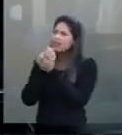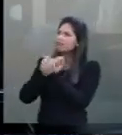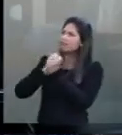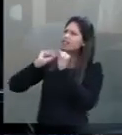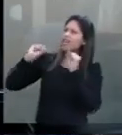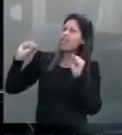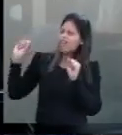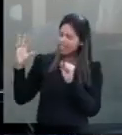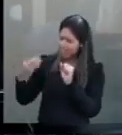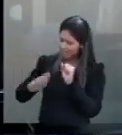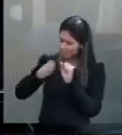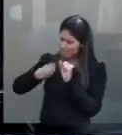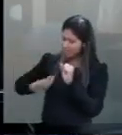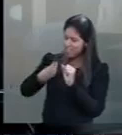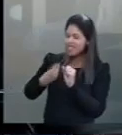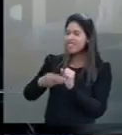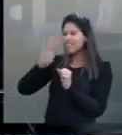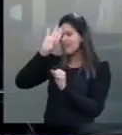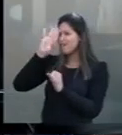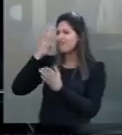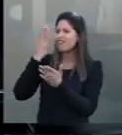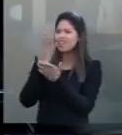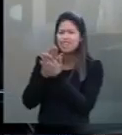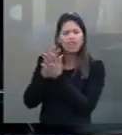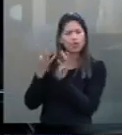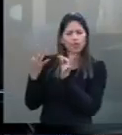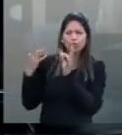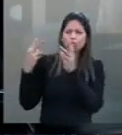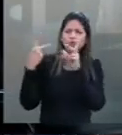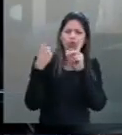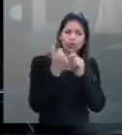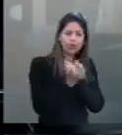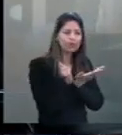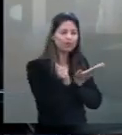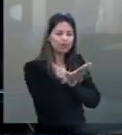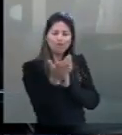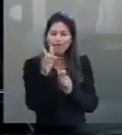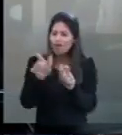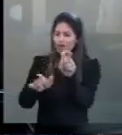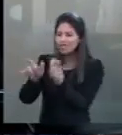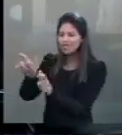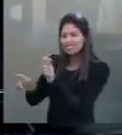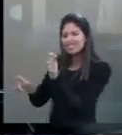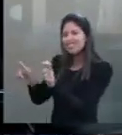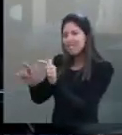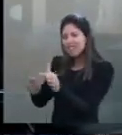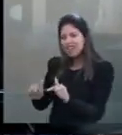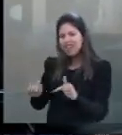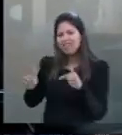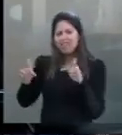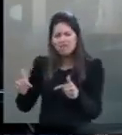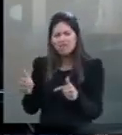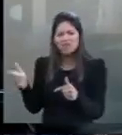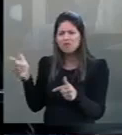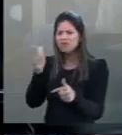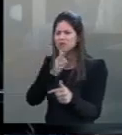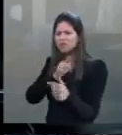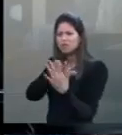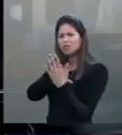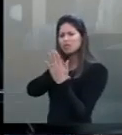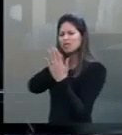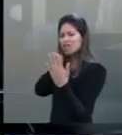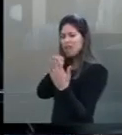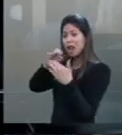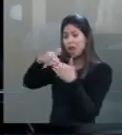na fraternidade. Creio em todos vocês que estão aqui, pois são espelhos dos que estão lá fora. Façamos a